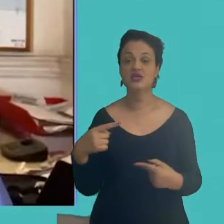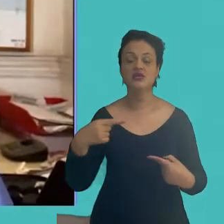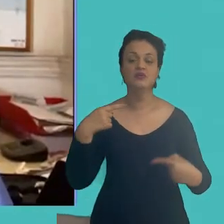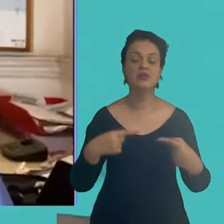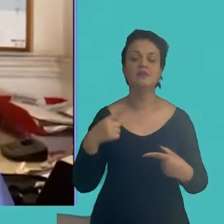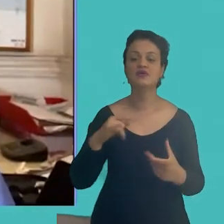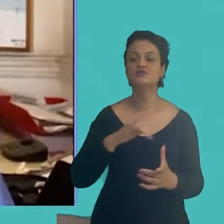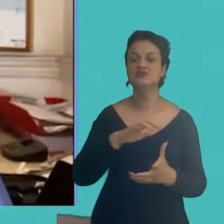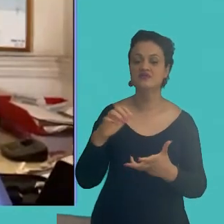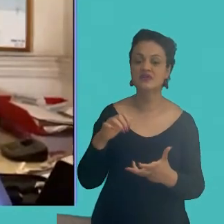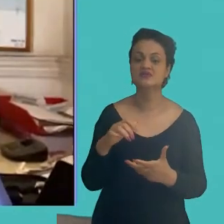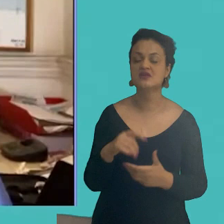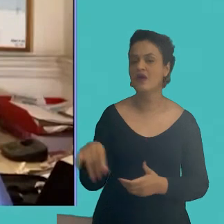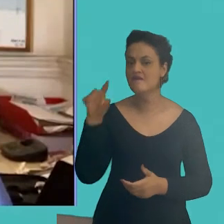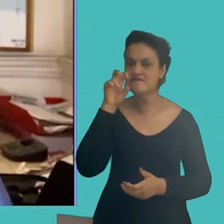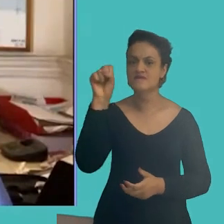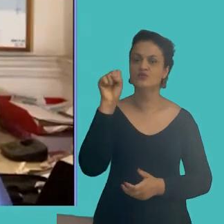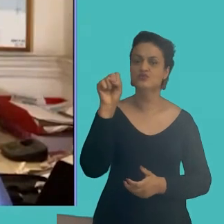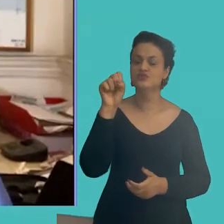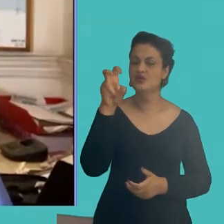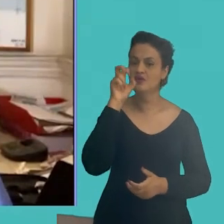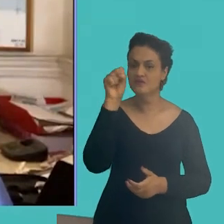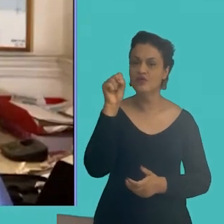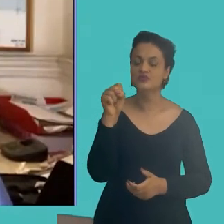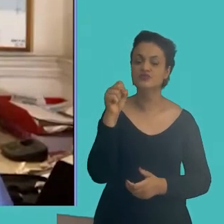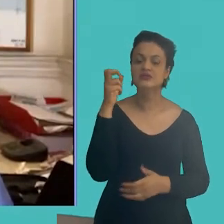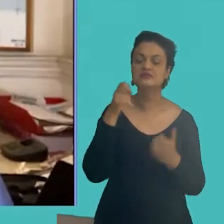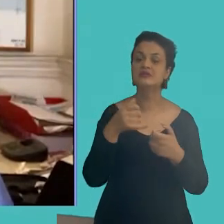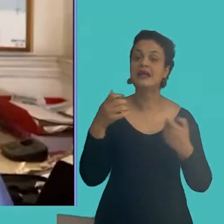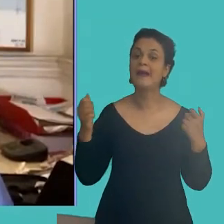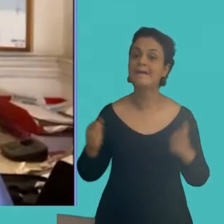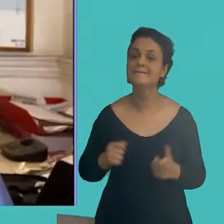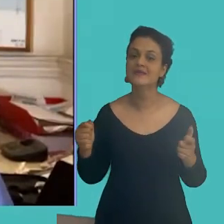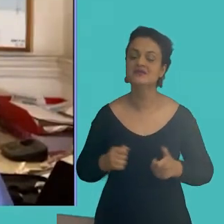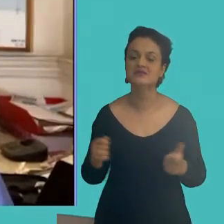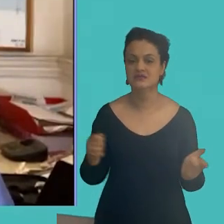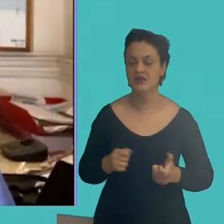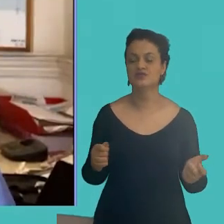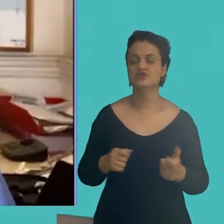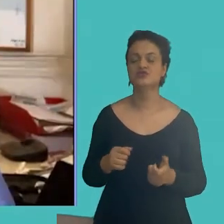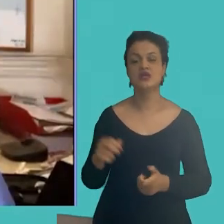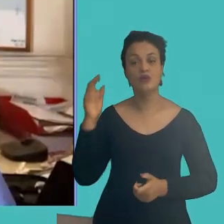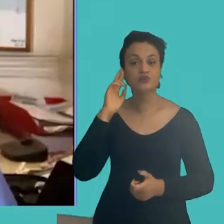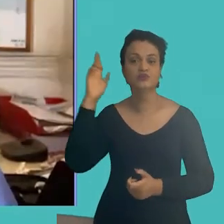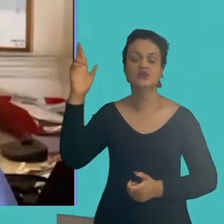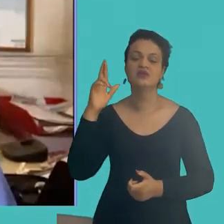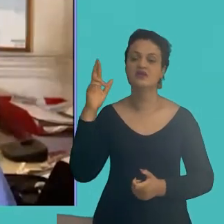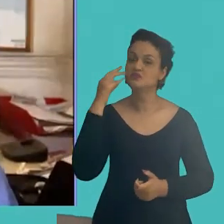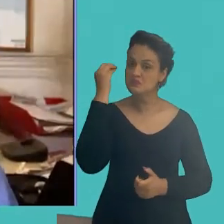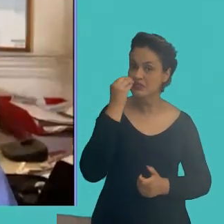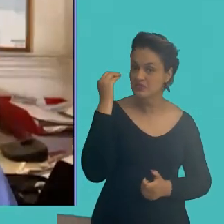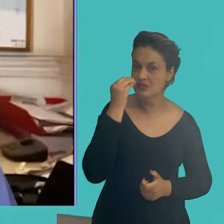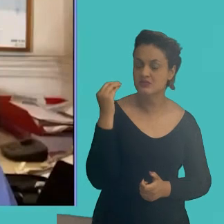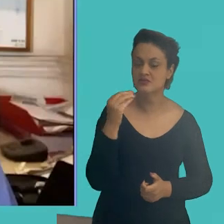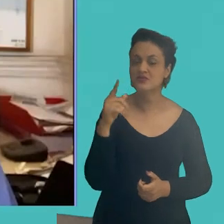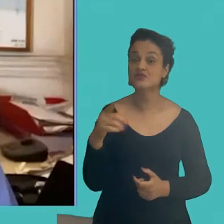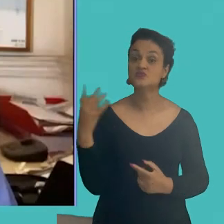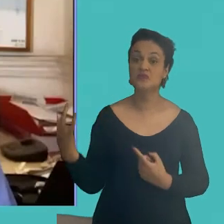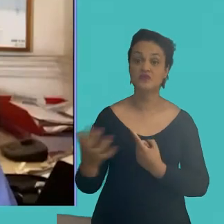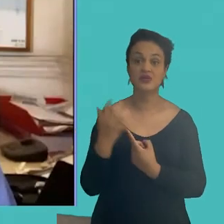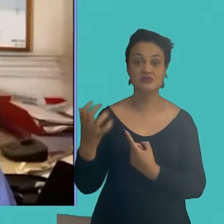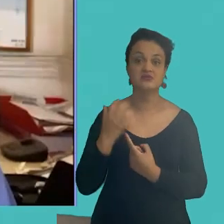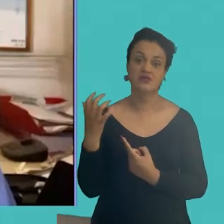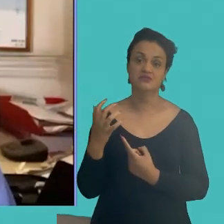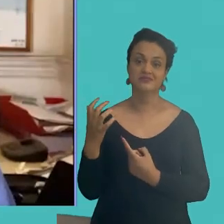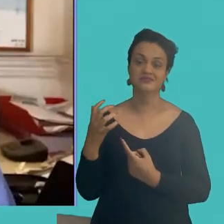mais forte do que seria a capacidade, a autoridade do chamado especialista. E isto afeta também quando